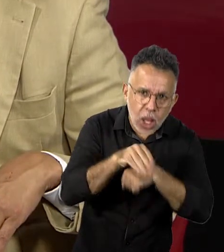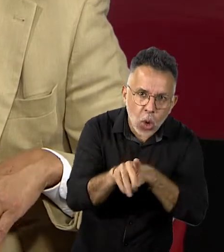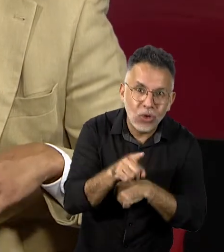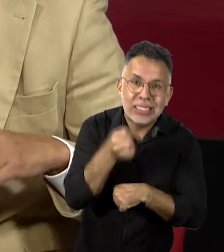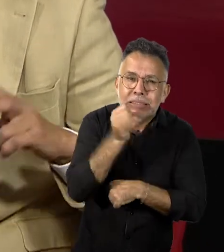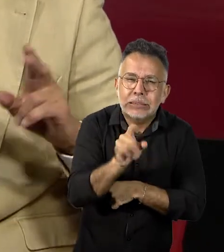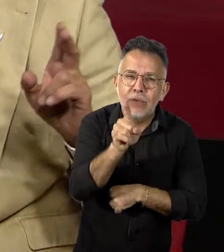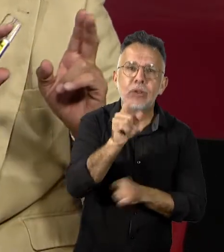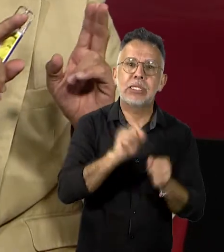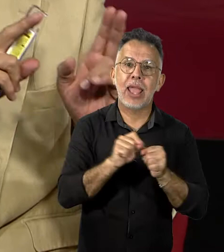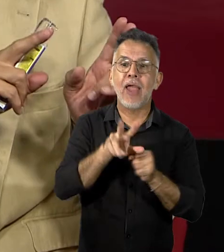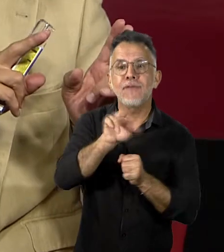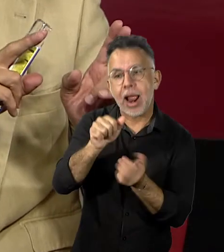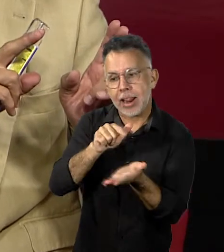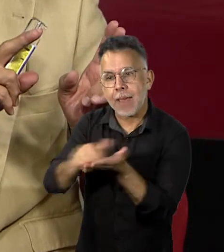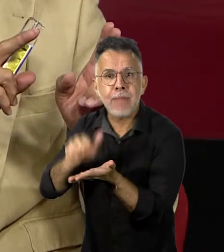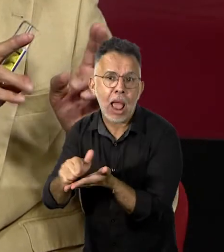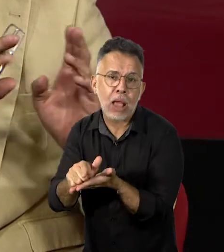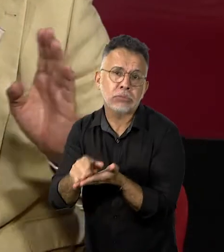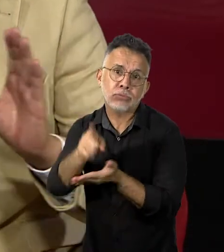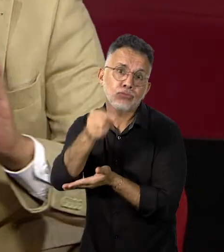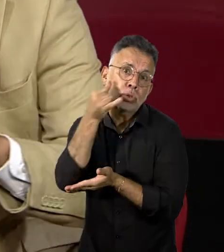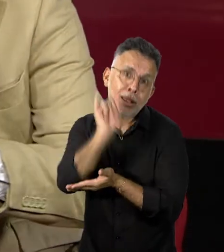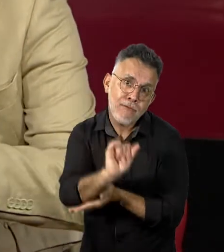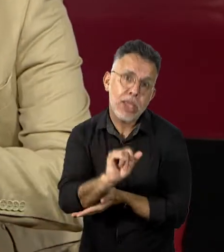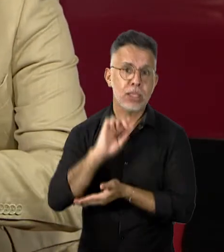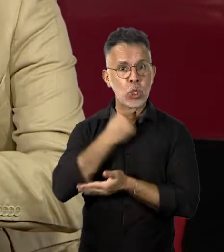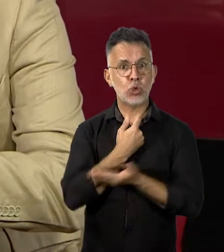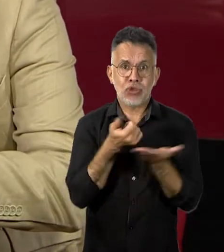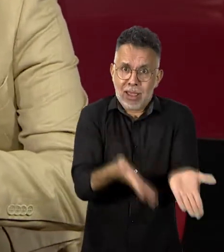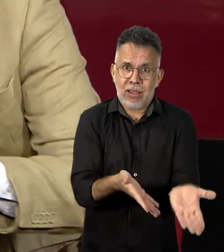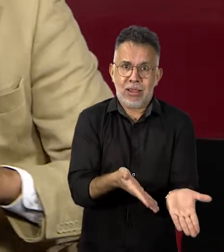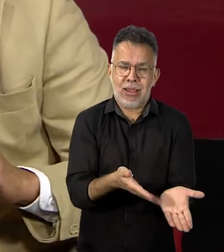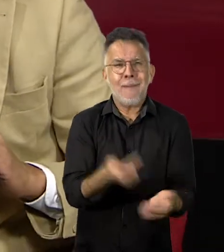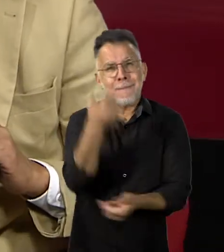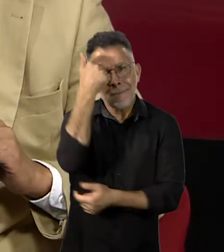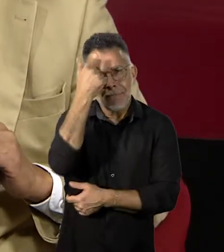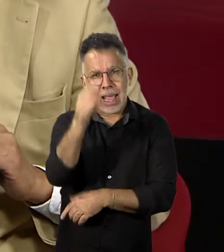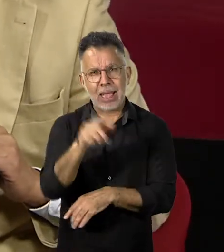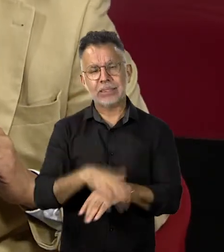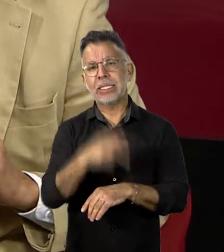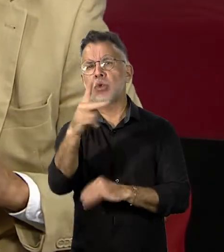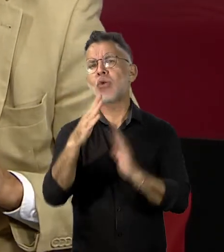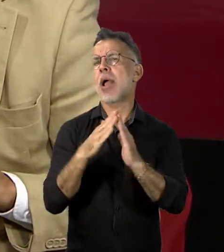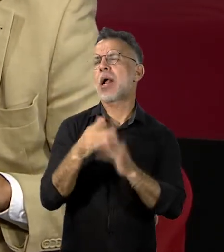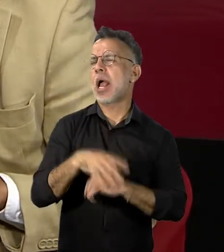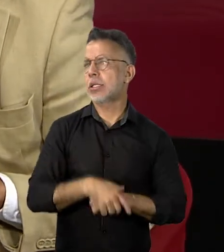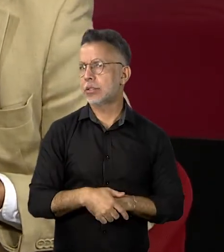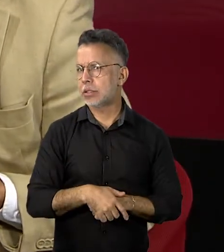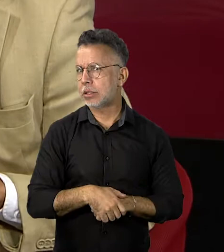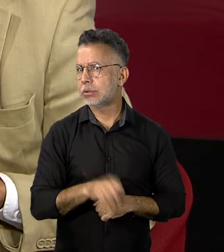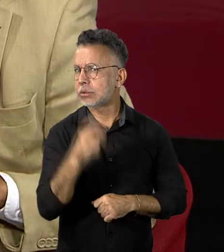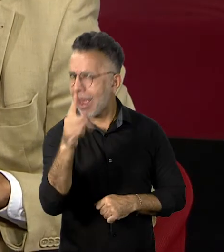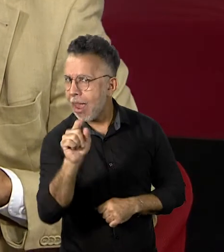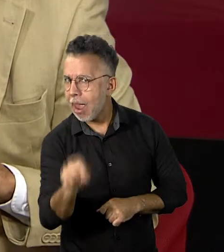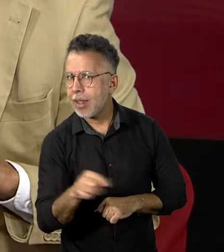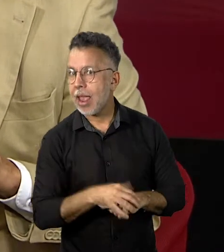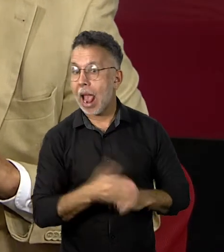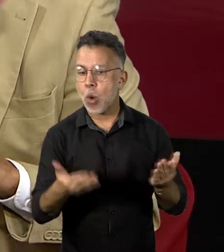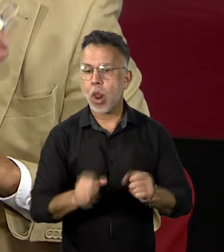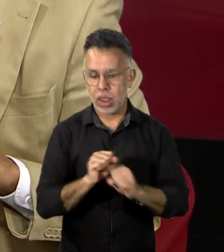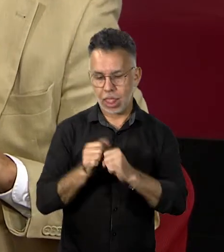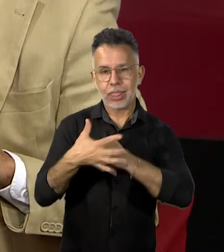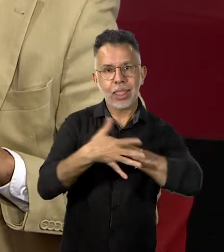falamos? Se você vai limpar, você evitará, então, sujar. Pense se na sua casa não é assim. Agora,